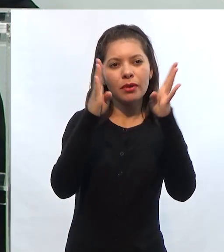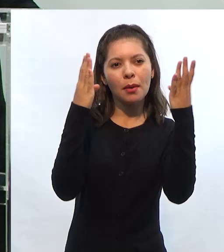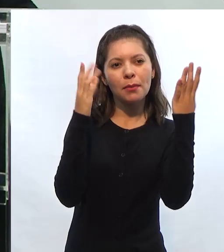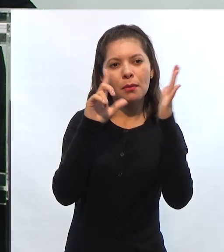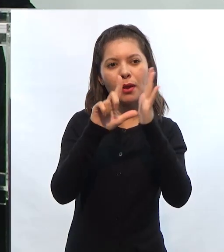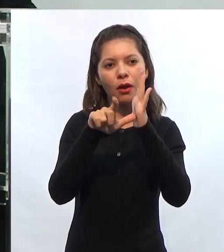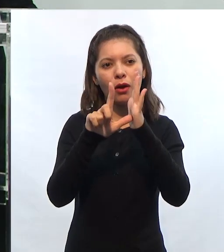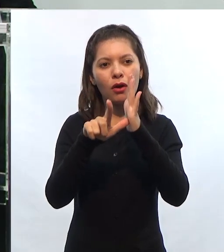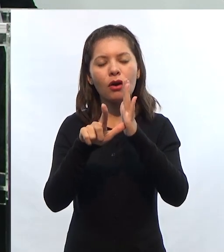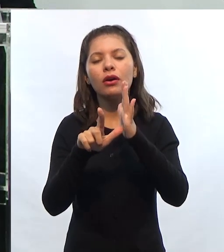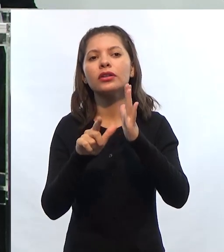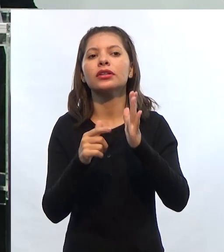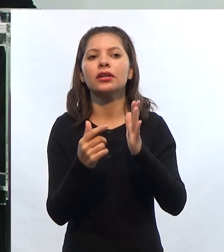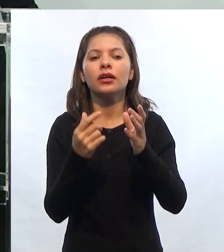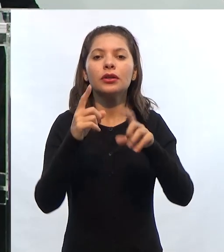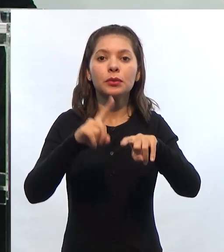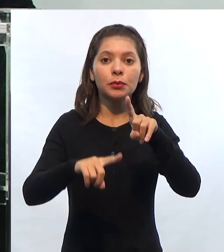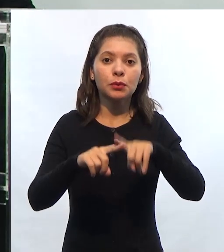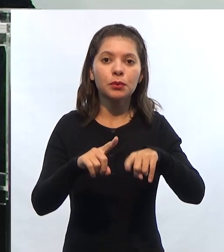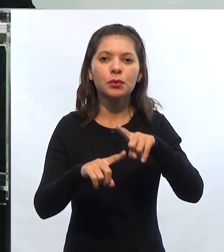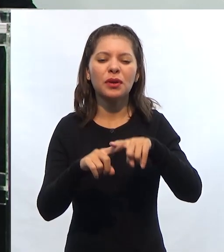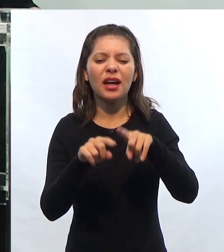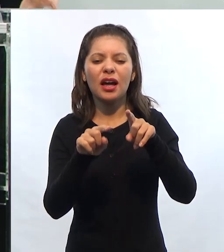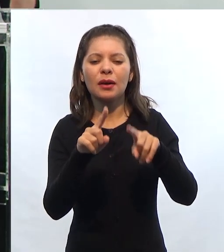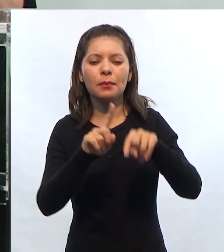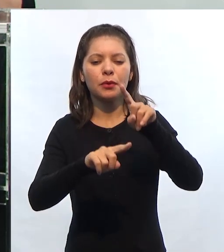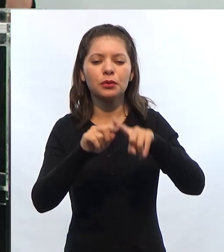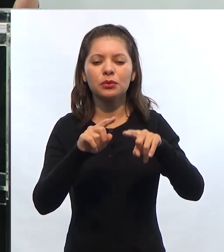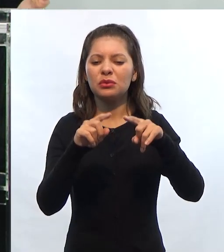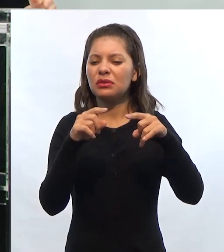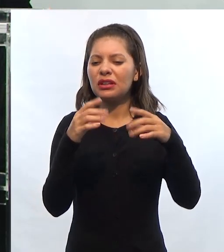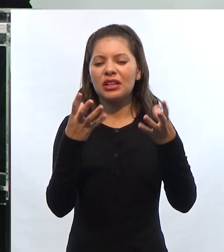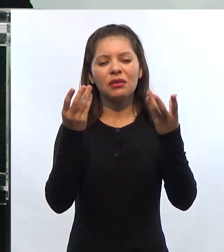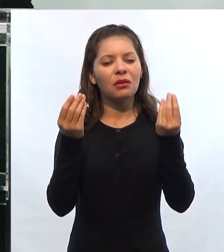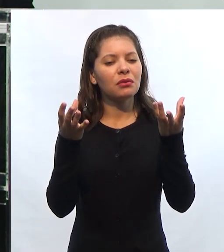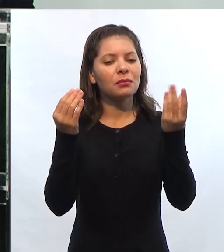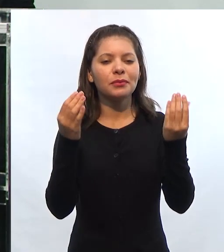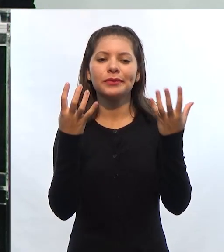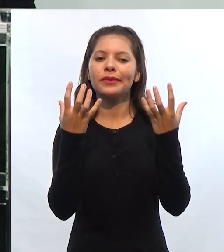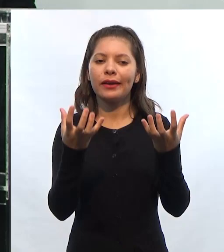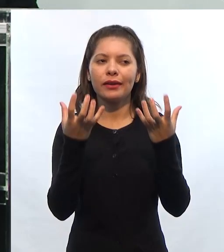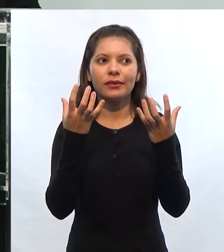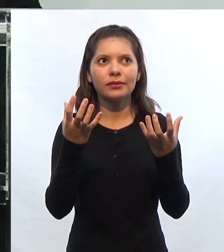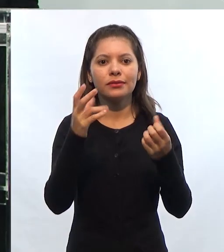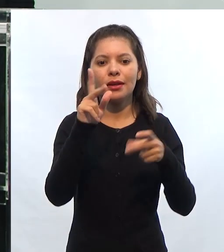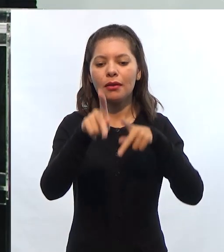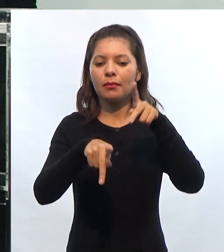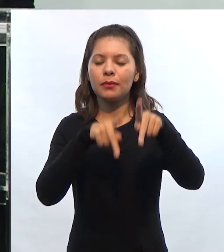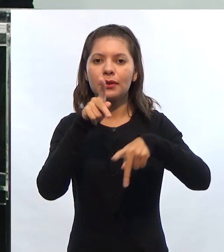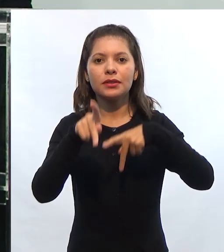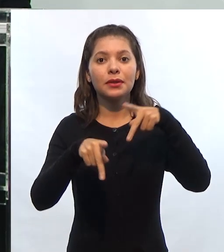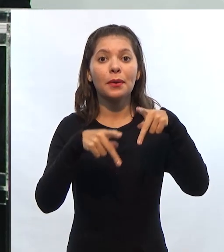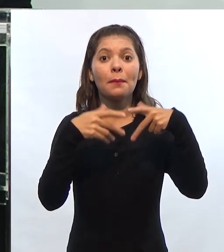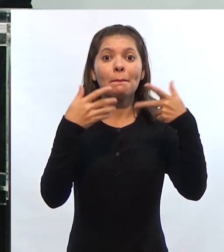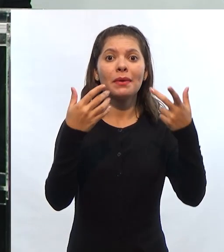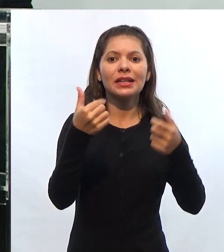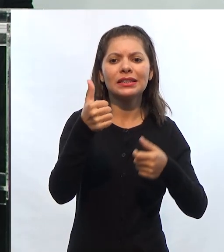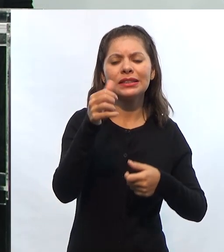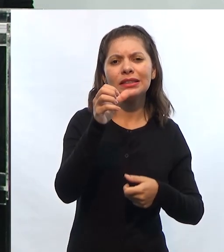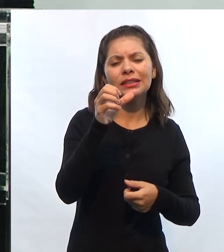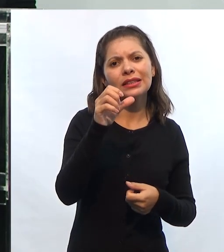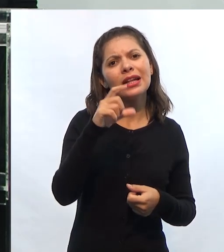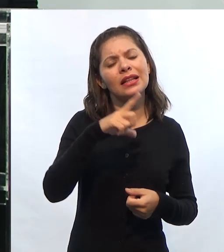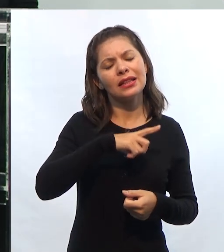abrir uma loja aqui de um produto e eu vou dizer, não, mas esse produto todo mundo quer, quem não quer ter isso? Mas 100